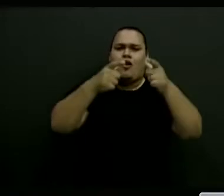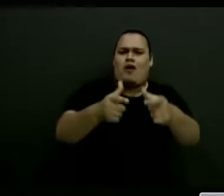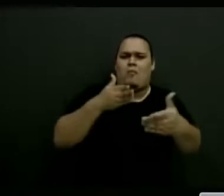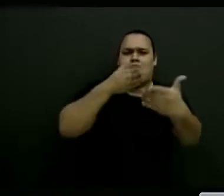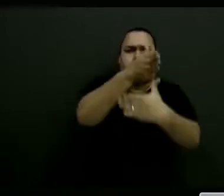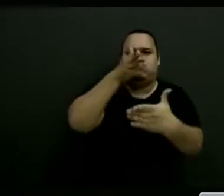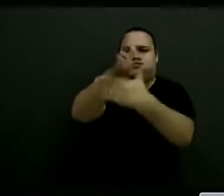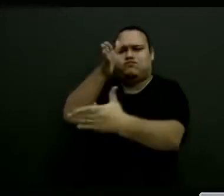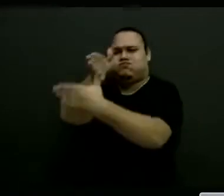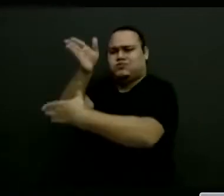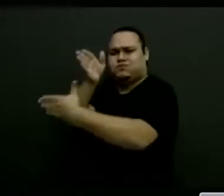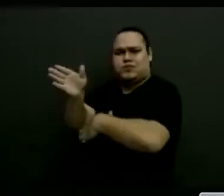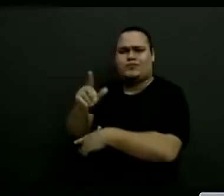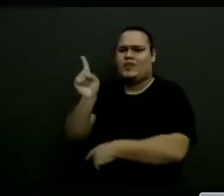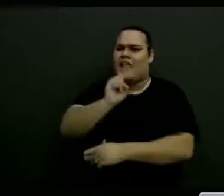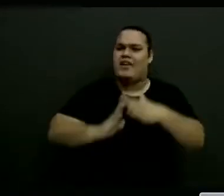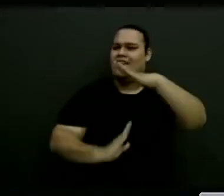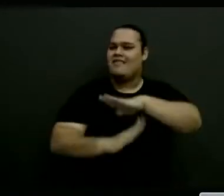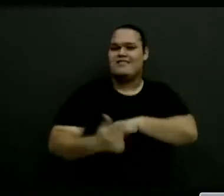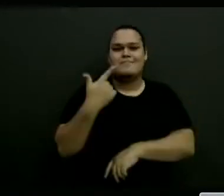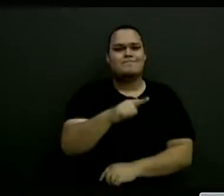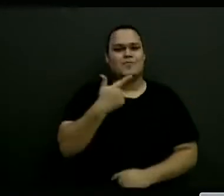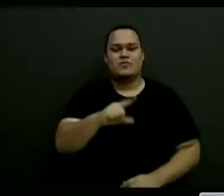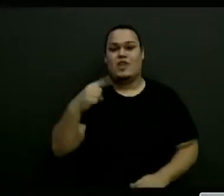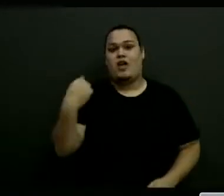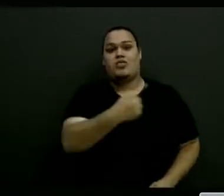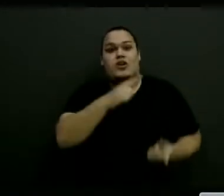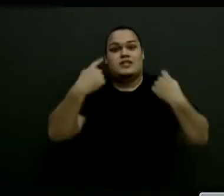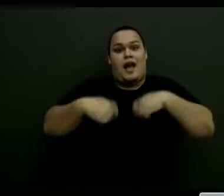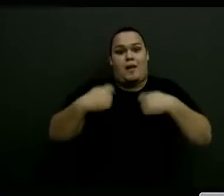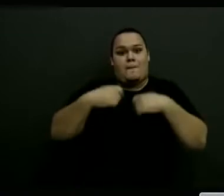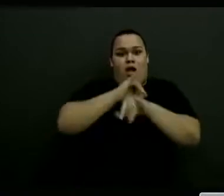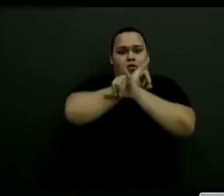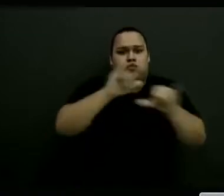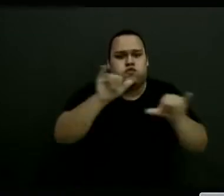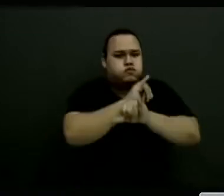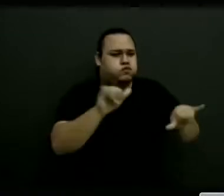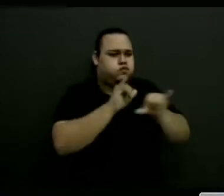influência que vem por causa da presença do Espírito Santo de Deus.